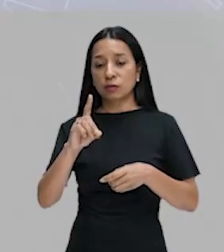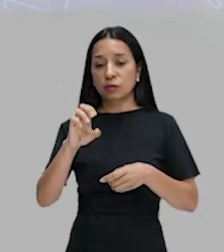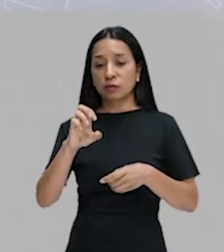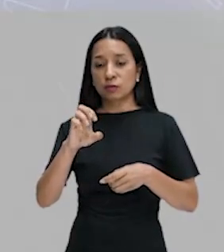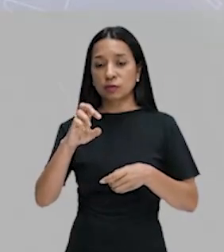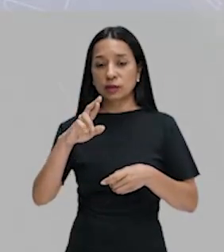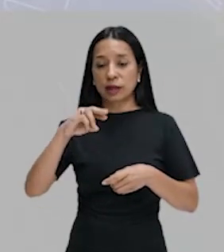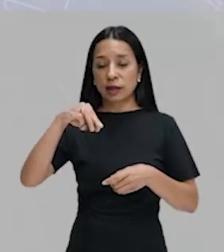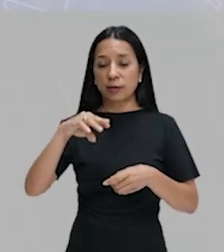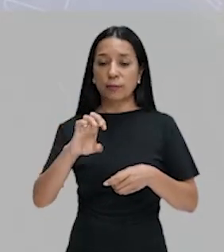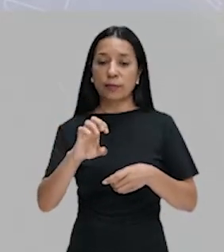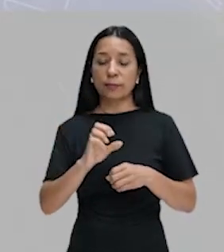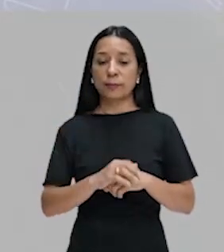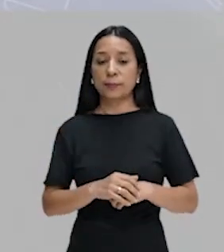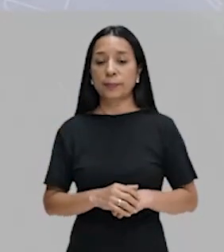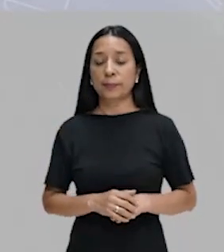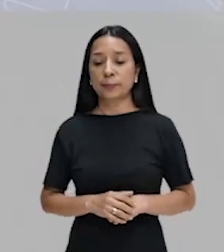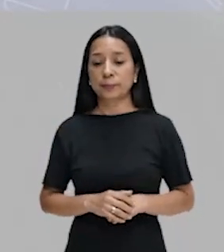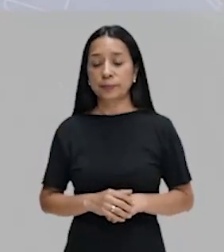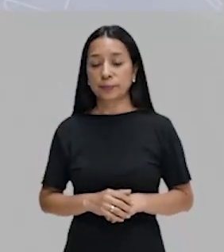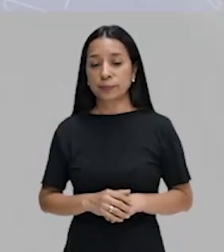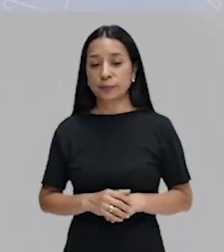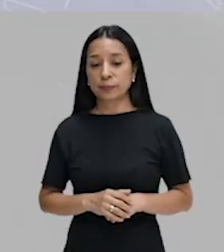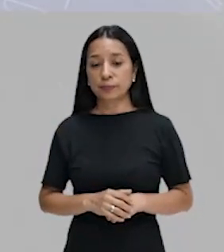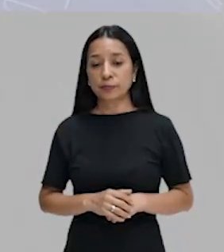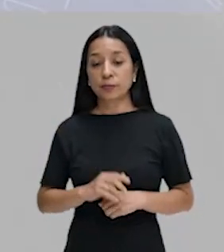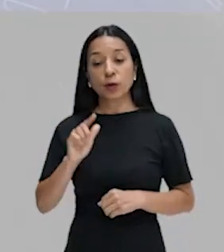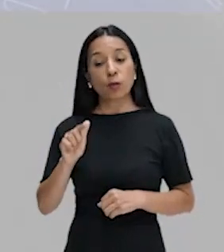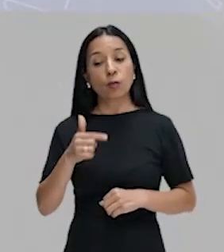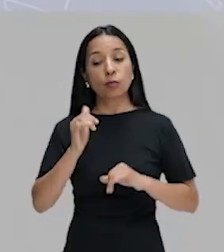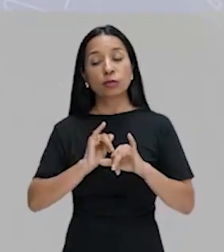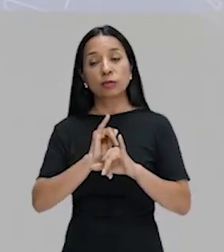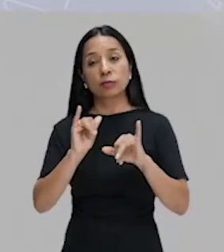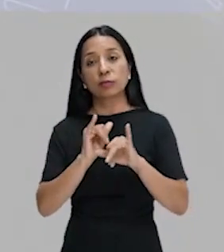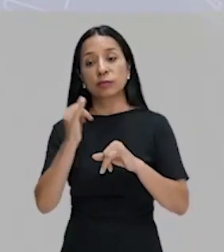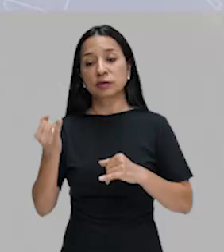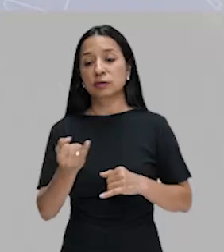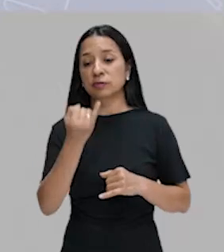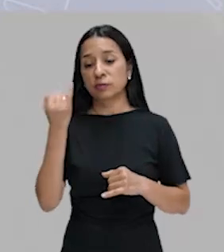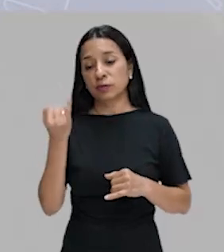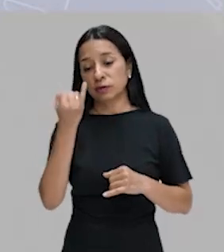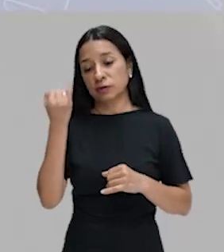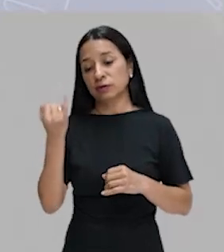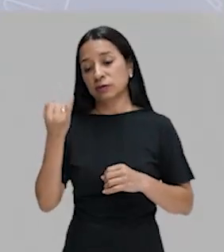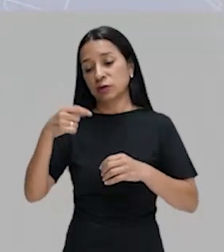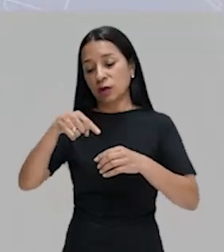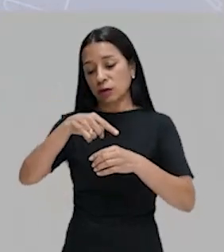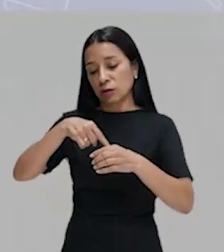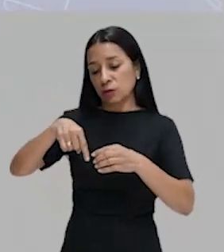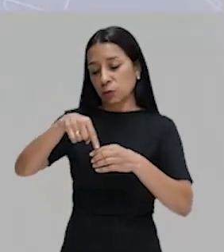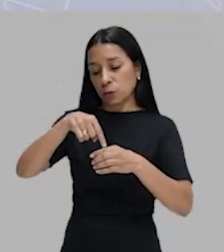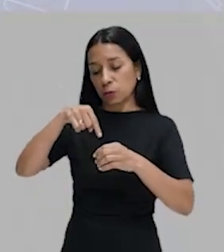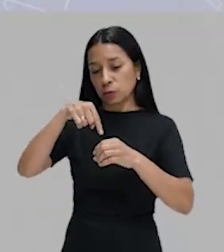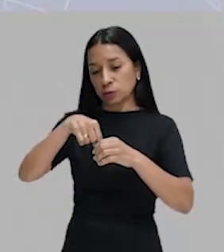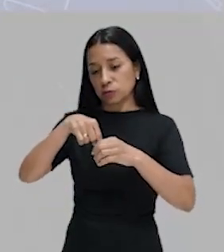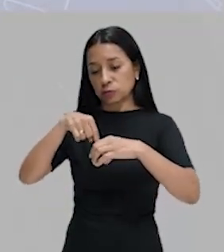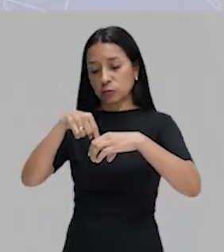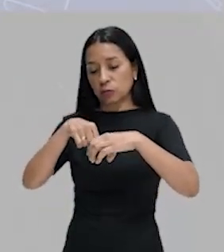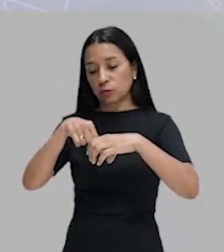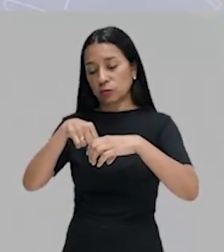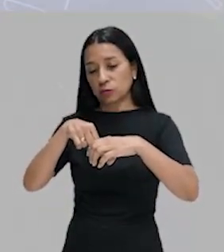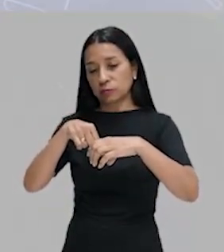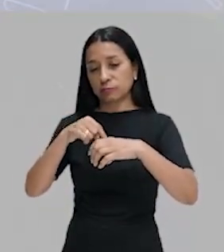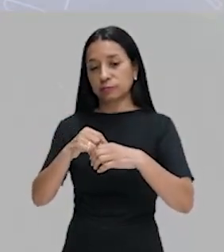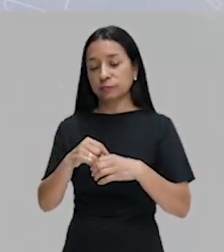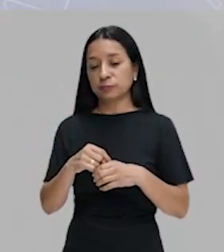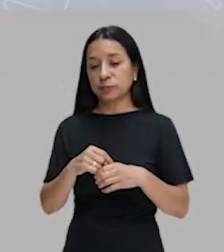Outra informação importante. Na parte interna do corpo do animal tem a cavidade